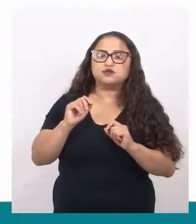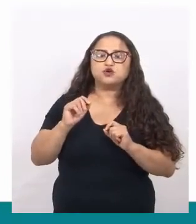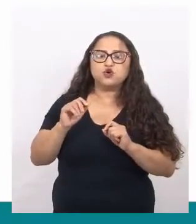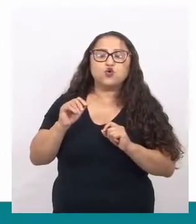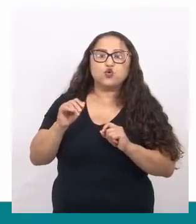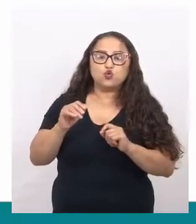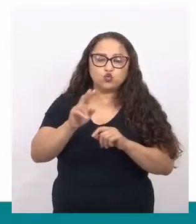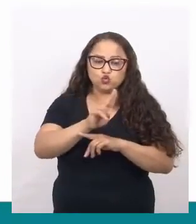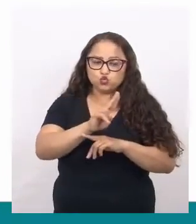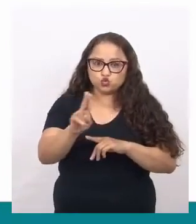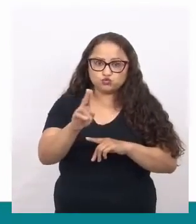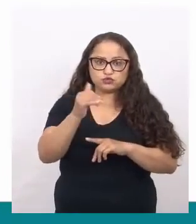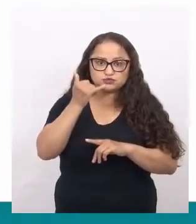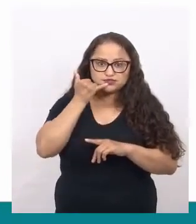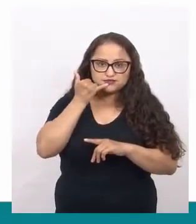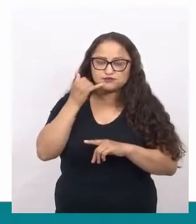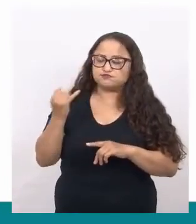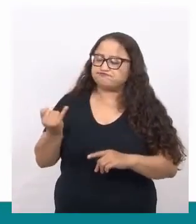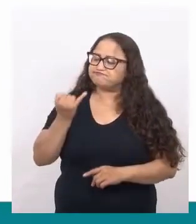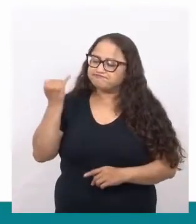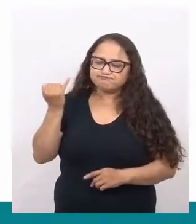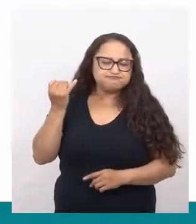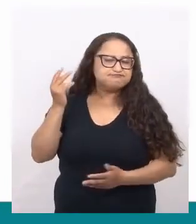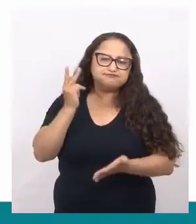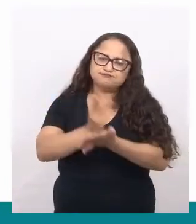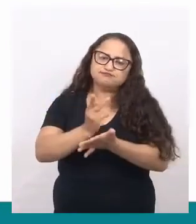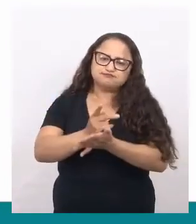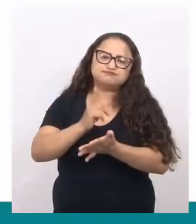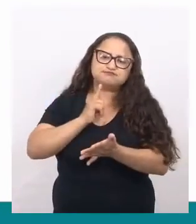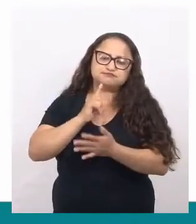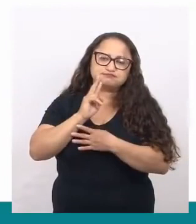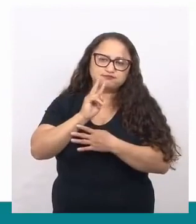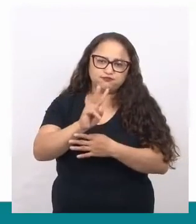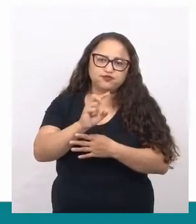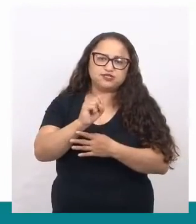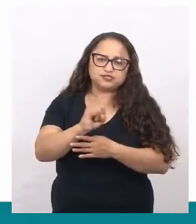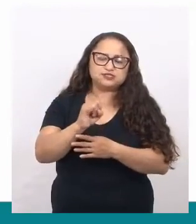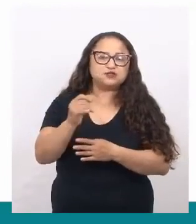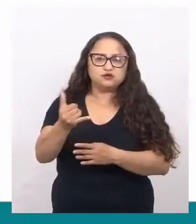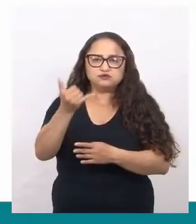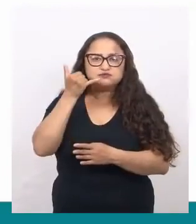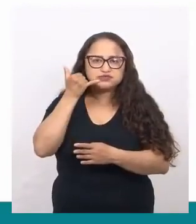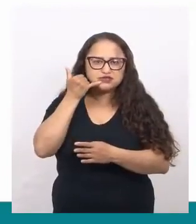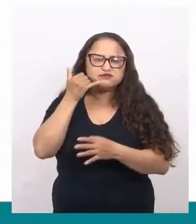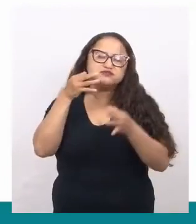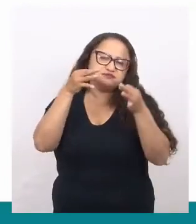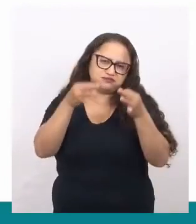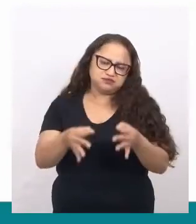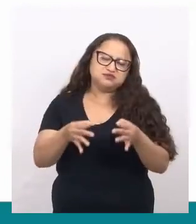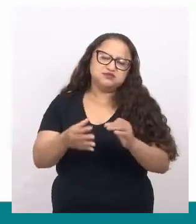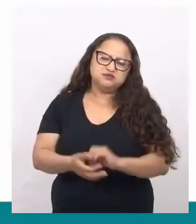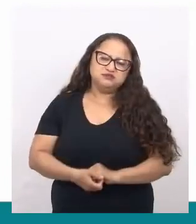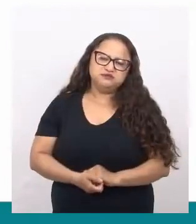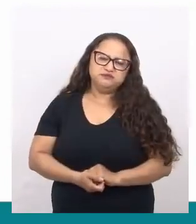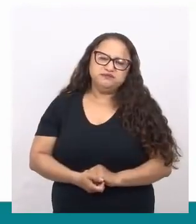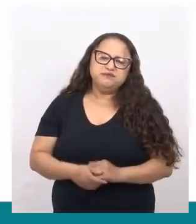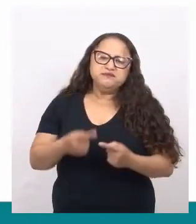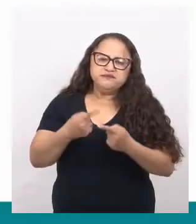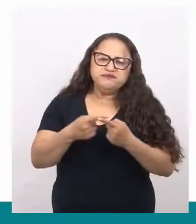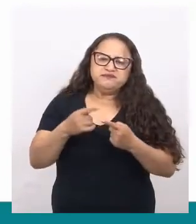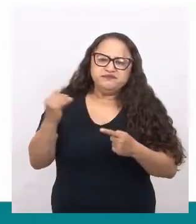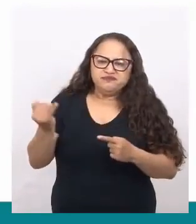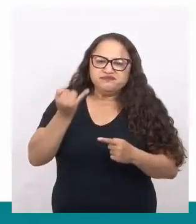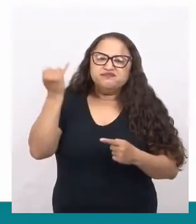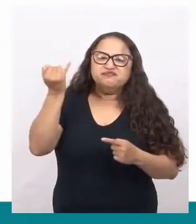muito importante que o docente, na hora que ele passar por essa tela, ele verifique se o telefone dele está atualizado, porque é muito